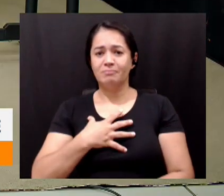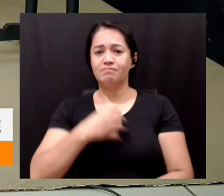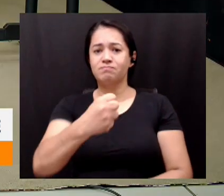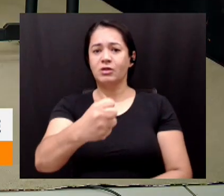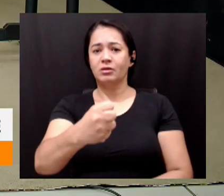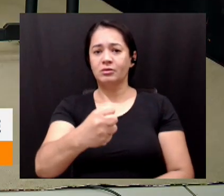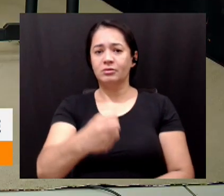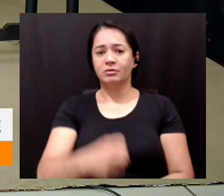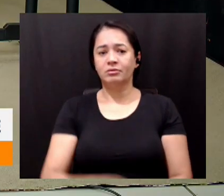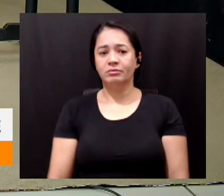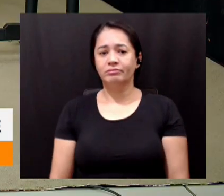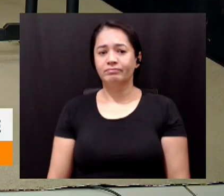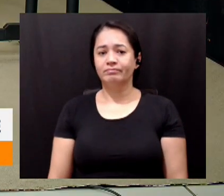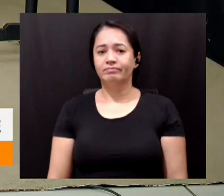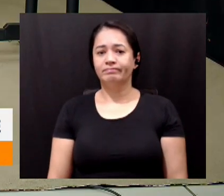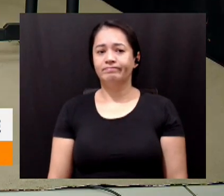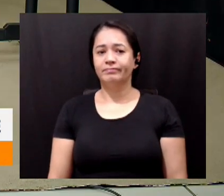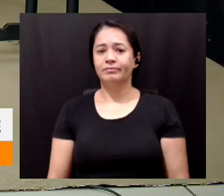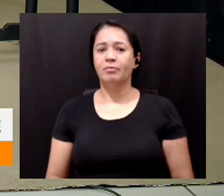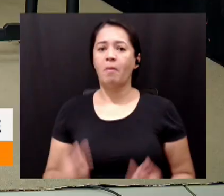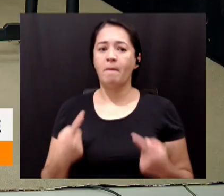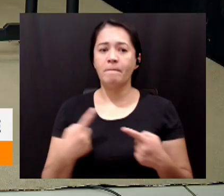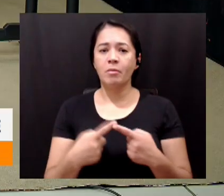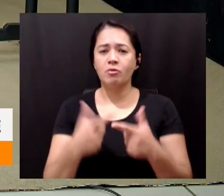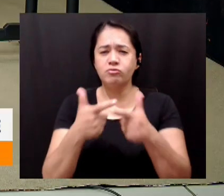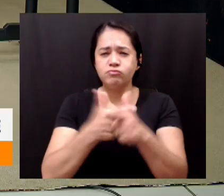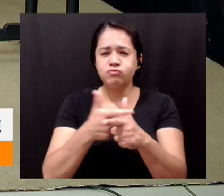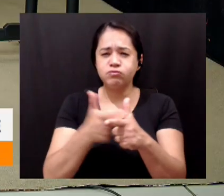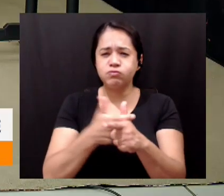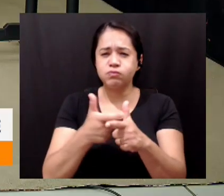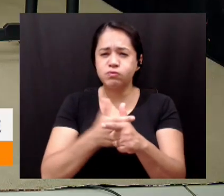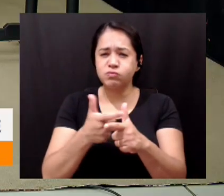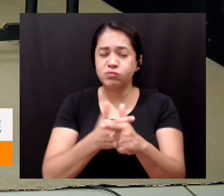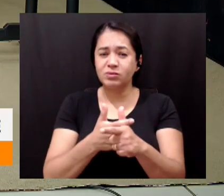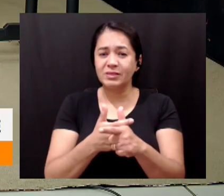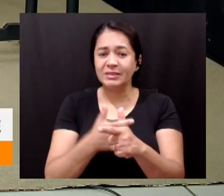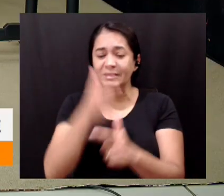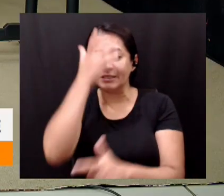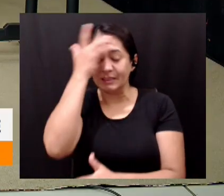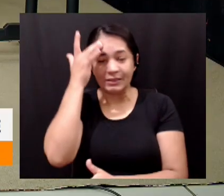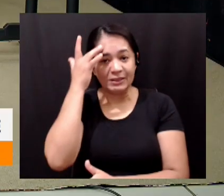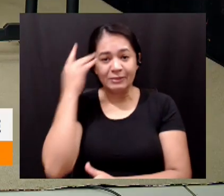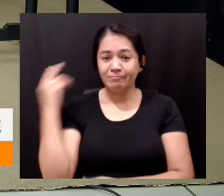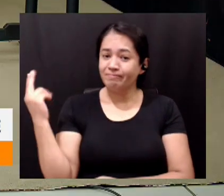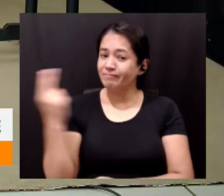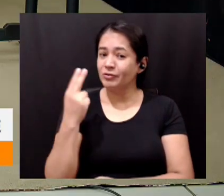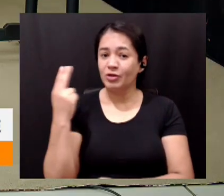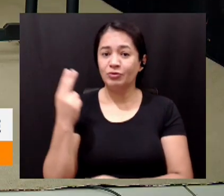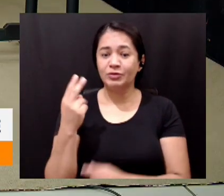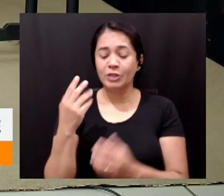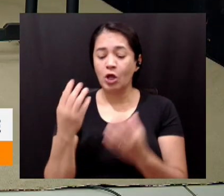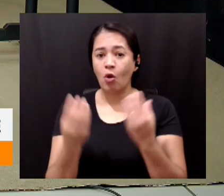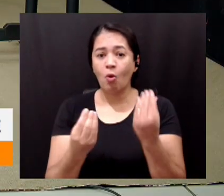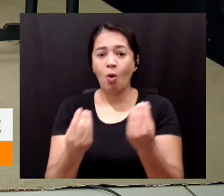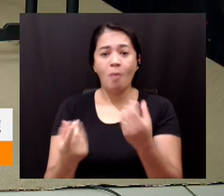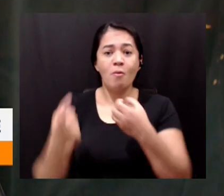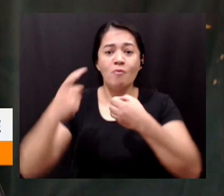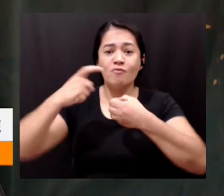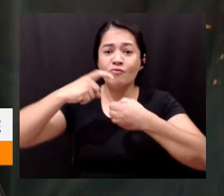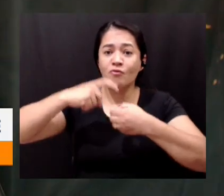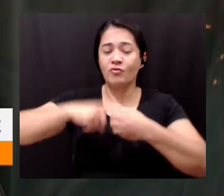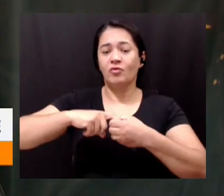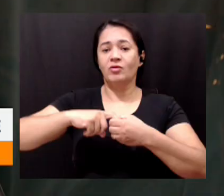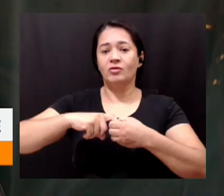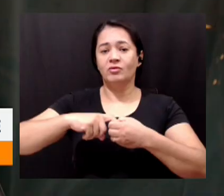acabaram se afundando e de uma maneira que elas não conseguiram ver o caminho de volta referente à questão